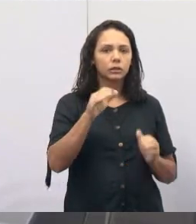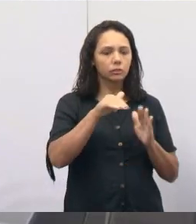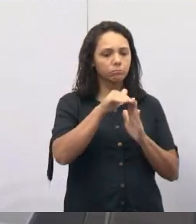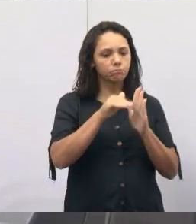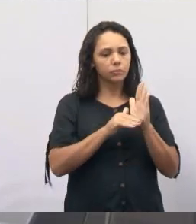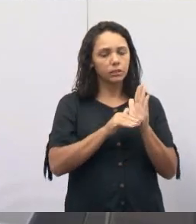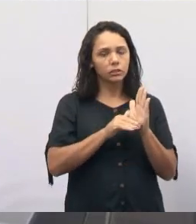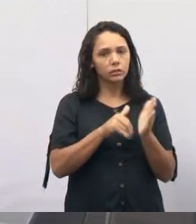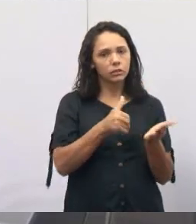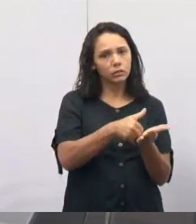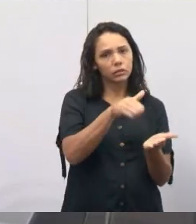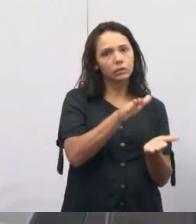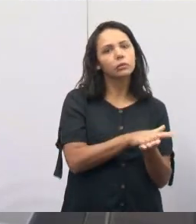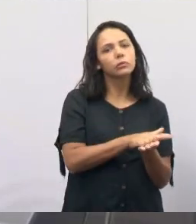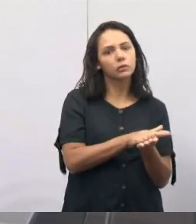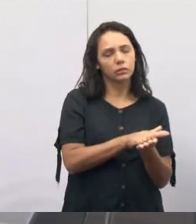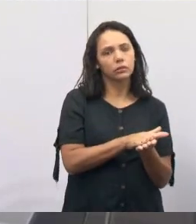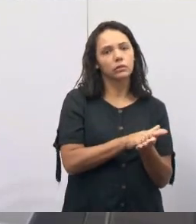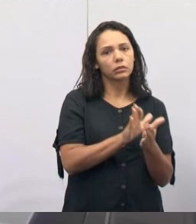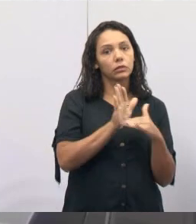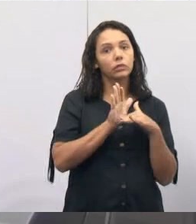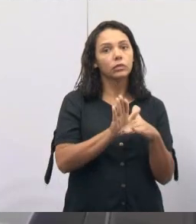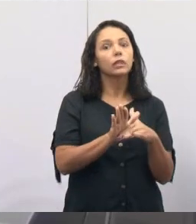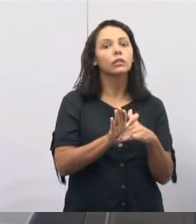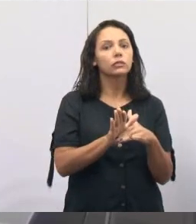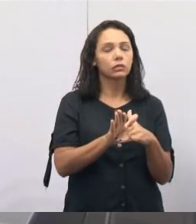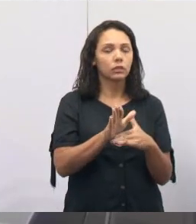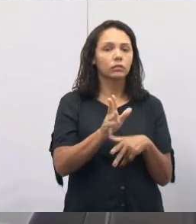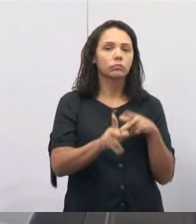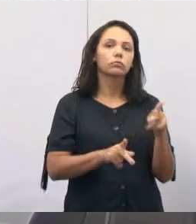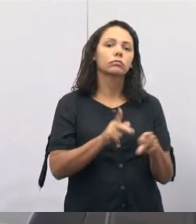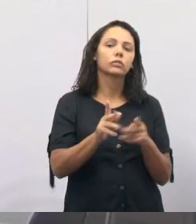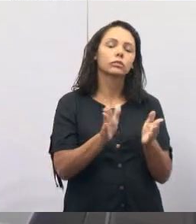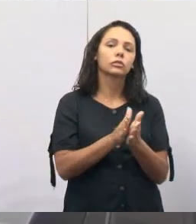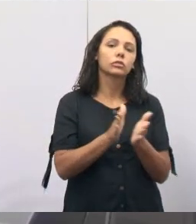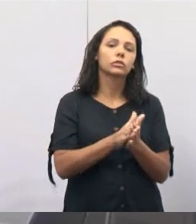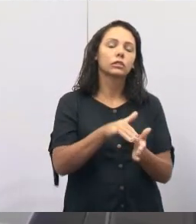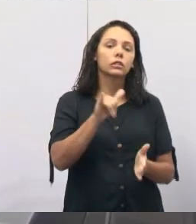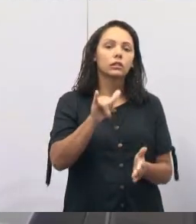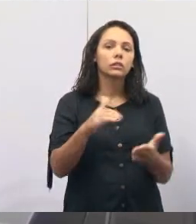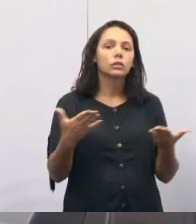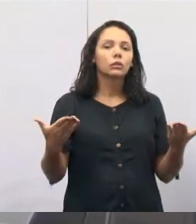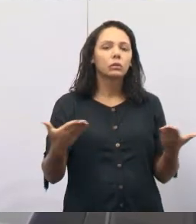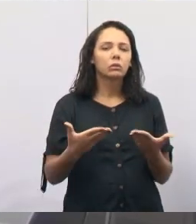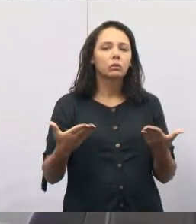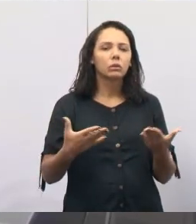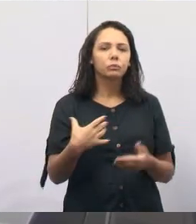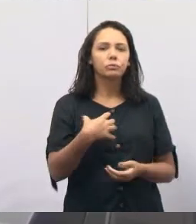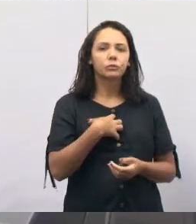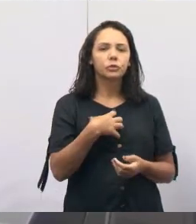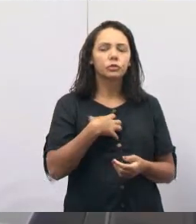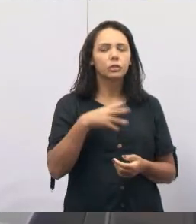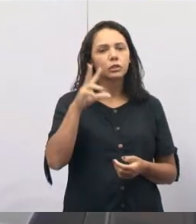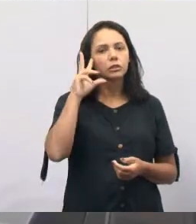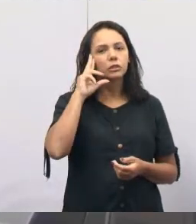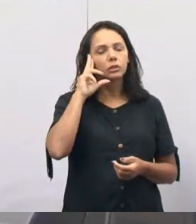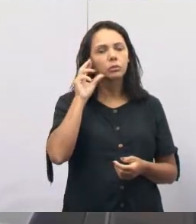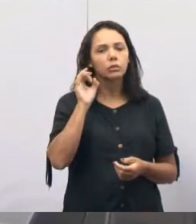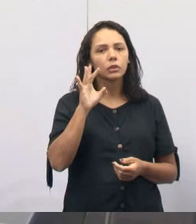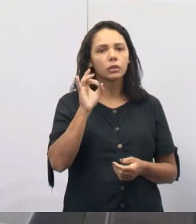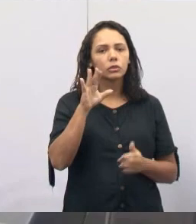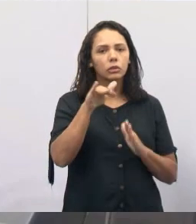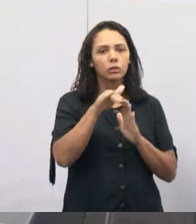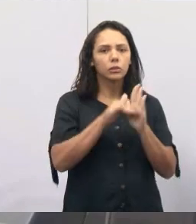multa. Isso vai ajudar muito a população de Jacareí. Hoje, pelos meios convencionais, só tem um abatimento,